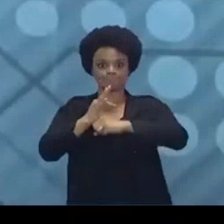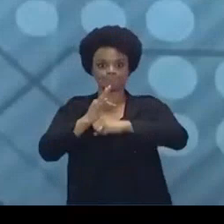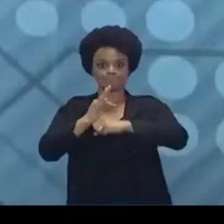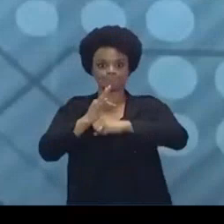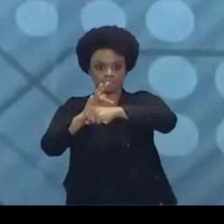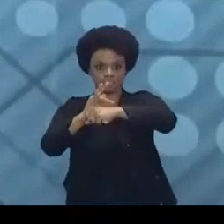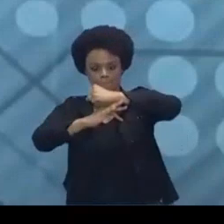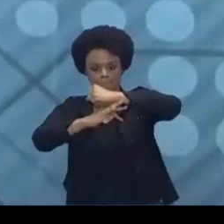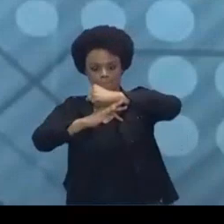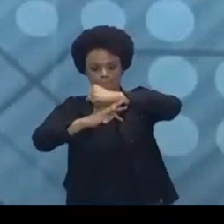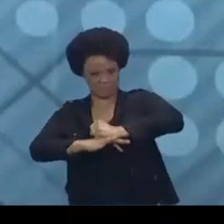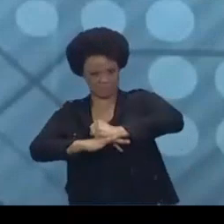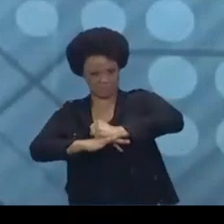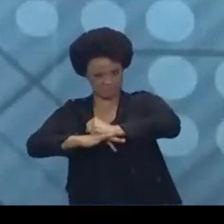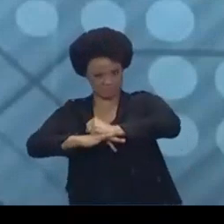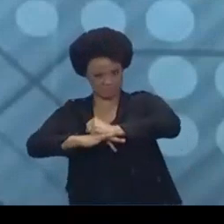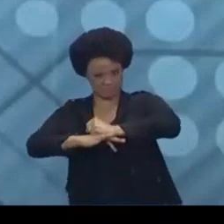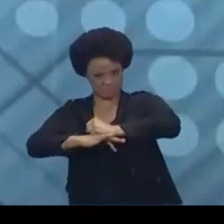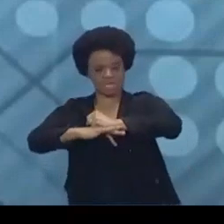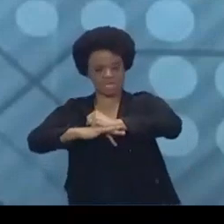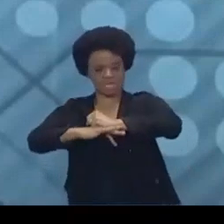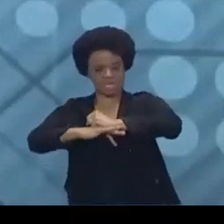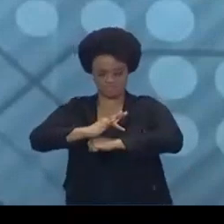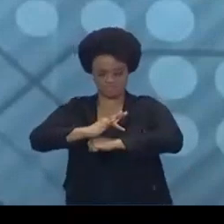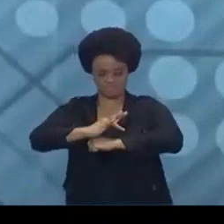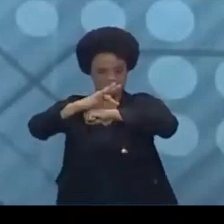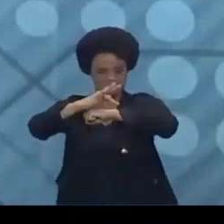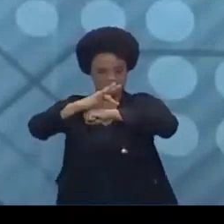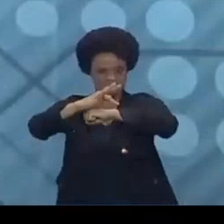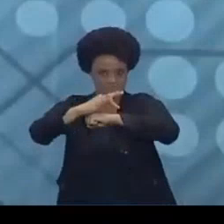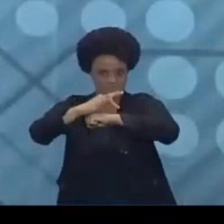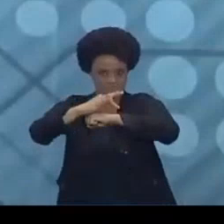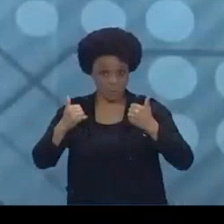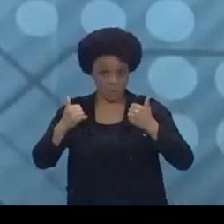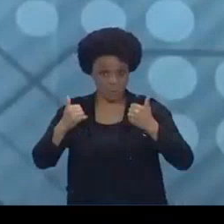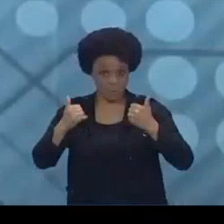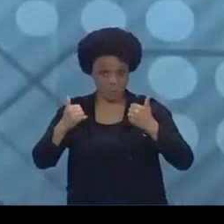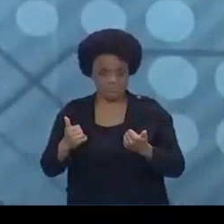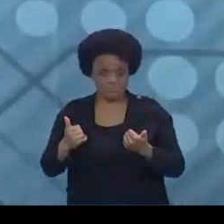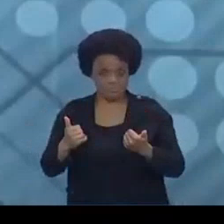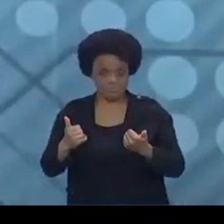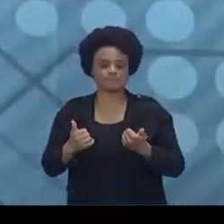nós temos no plano, uma vai estar o quê? Anulando a outra. Agora que nós vamos